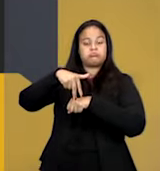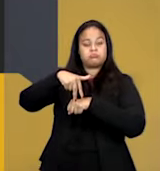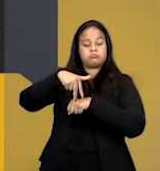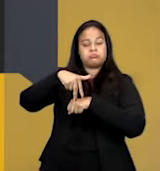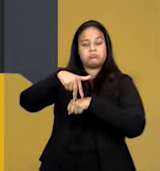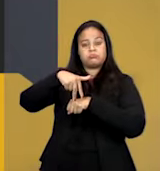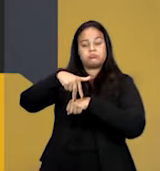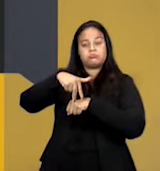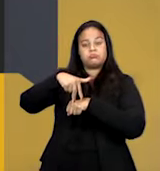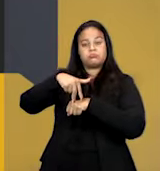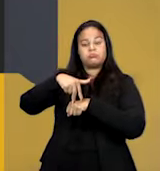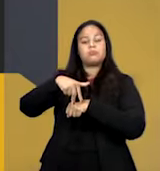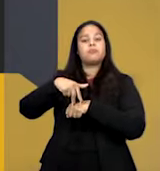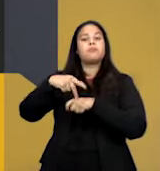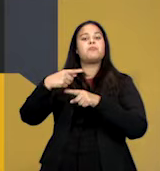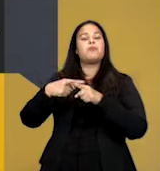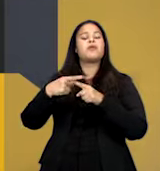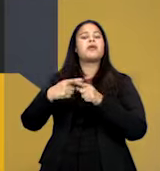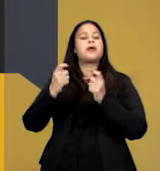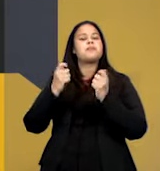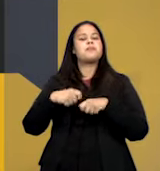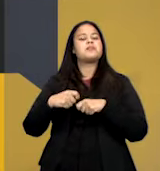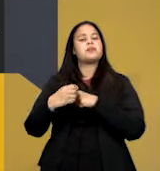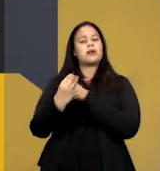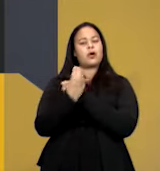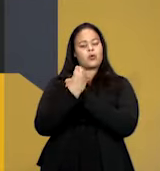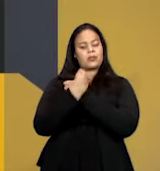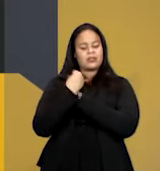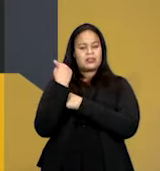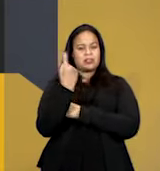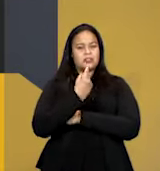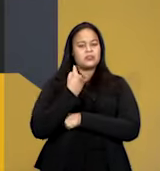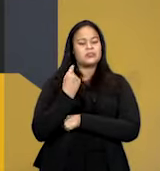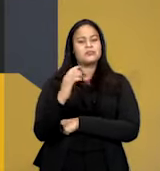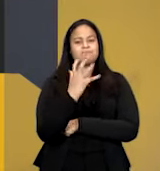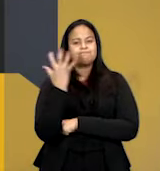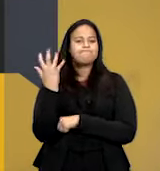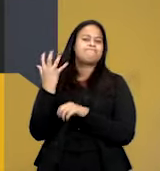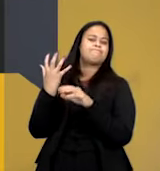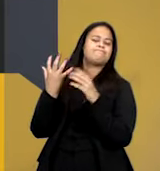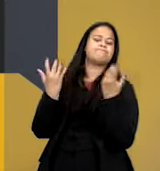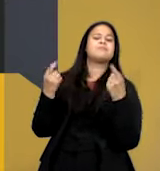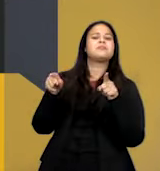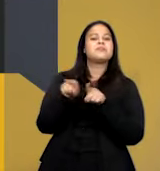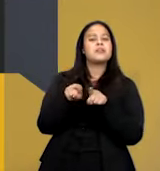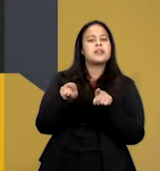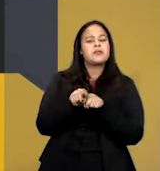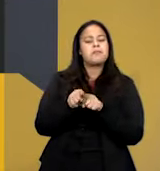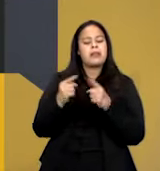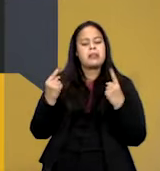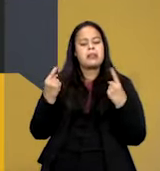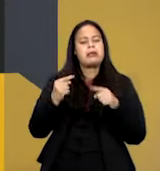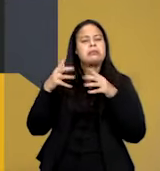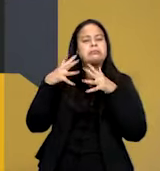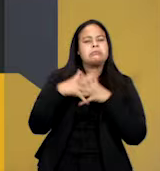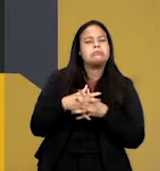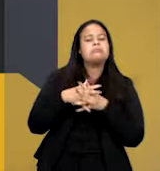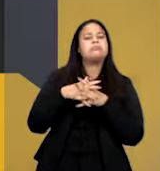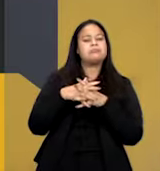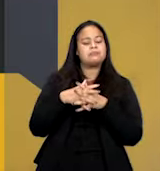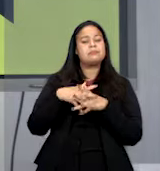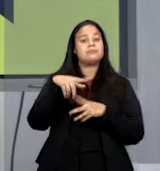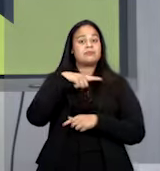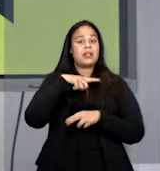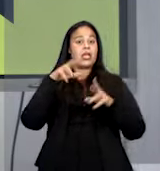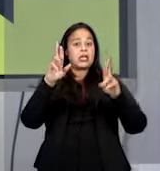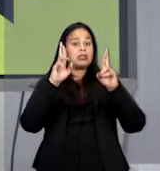para atender às nossas necessidades. As modificações humanas no ambiente trazem diversos impactos. Eu espero